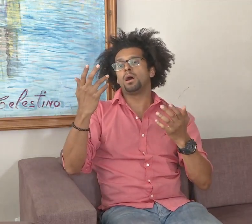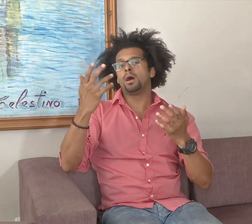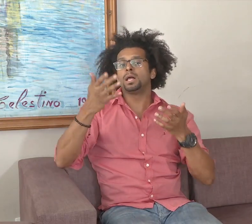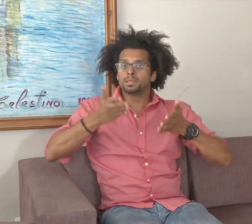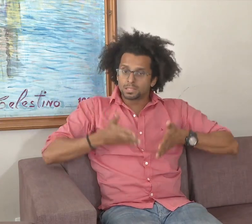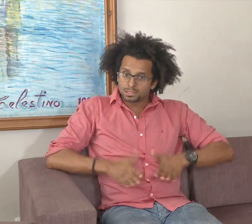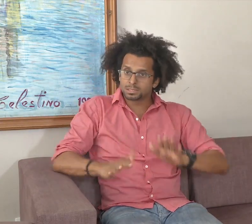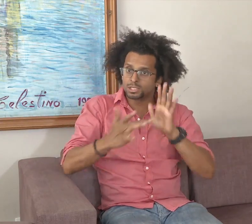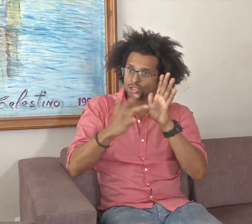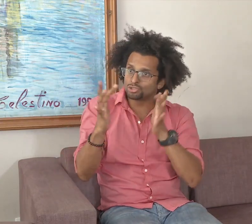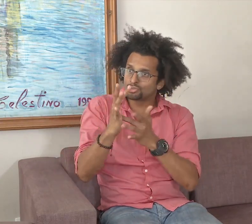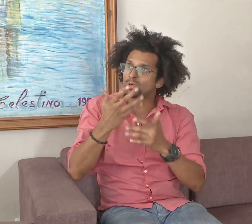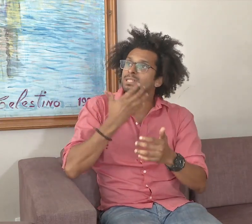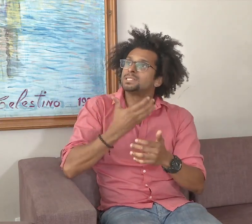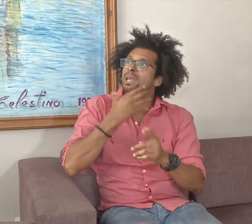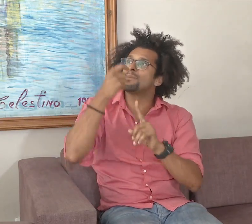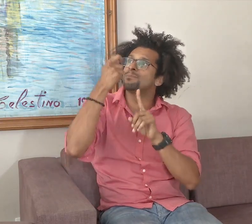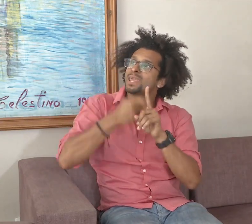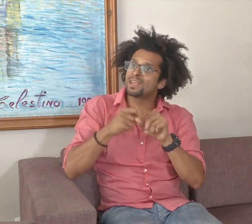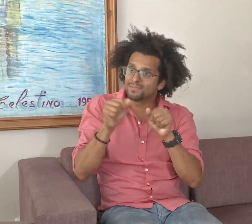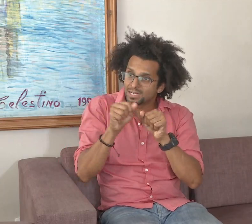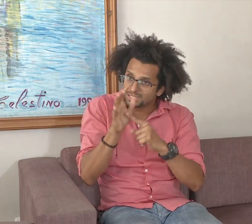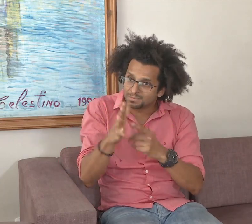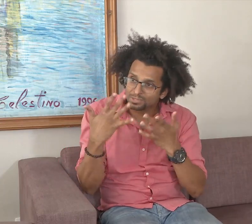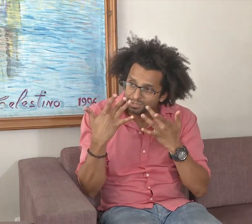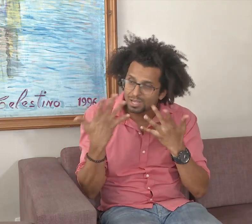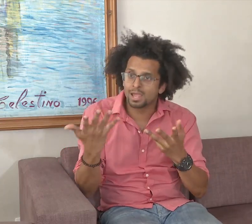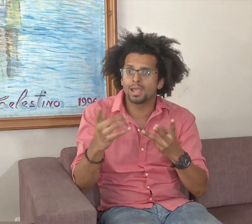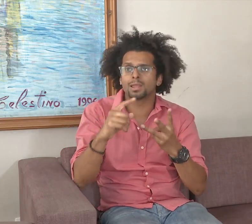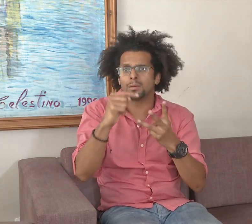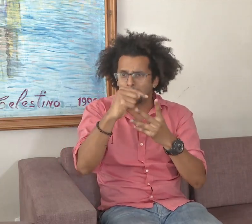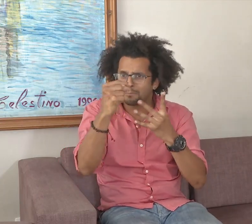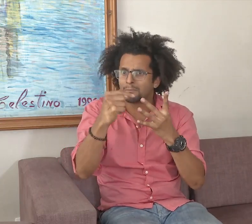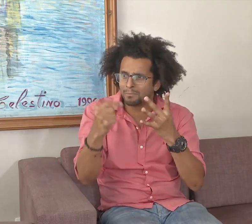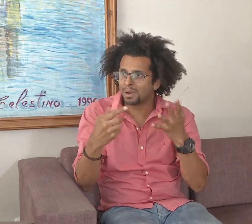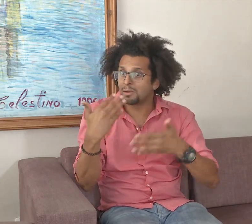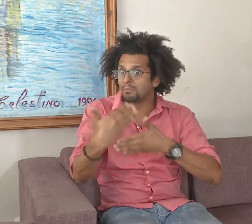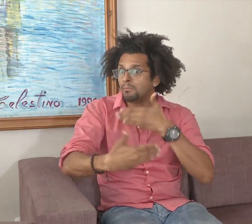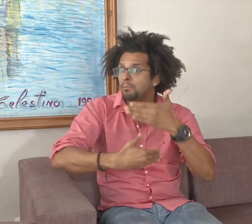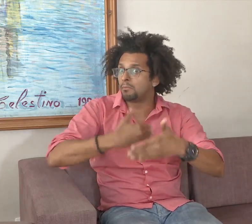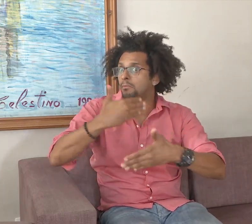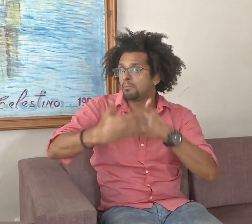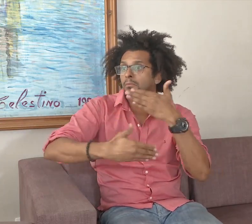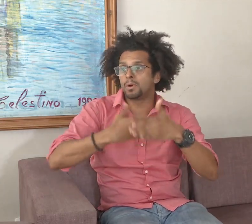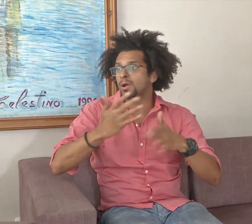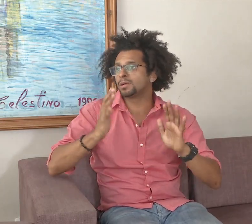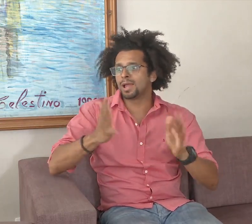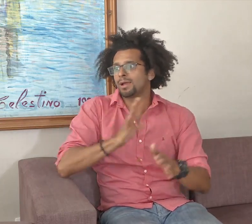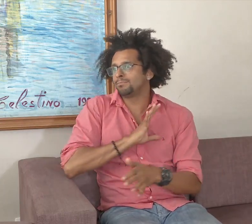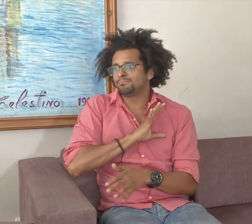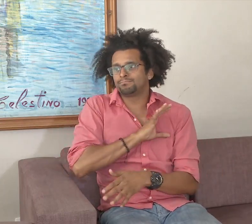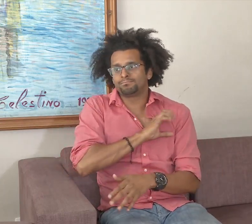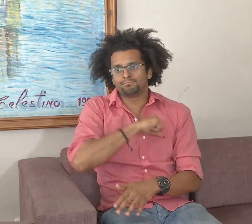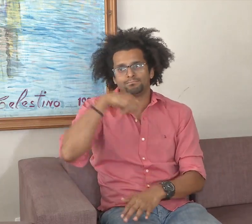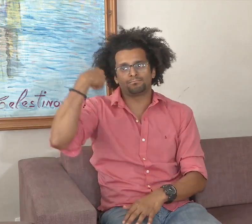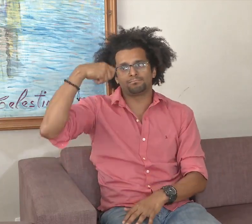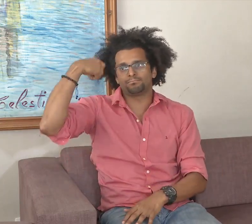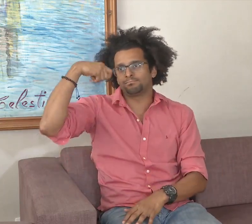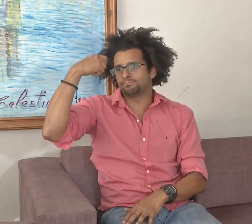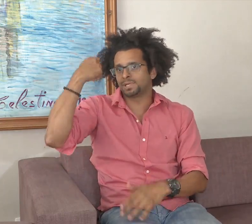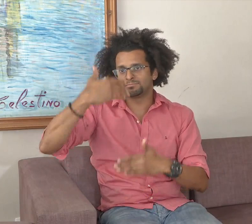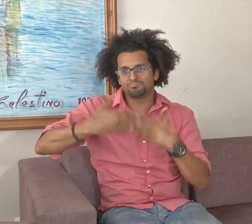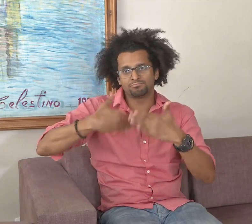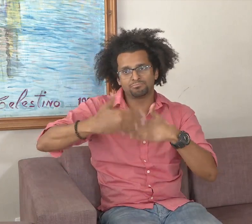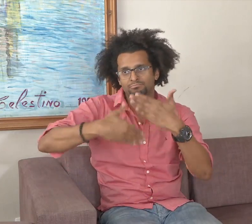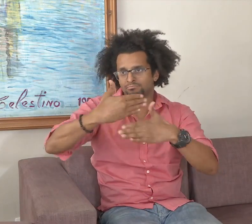como O Nascimento de Jesus, no Natal, e várias outras peças de teatro. Então, esse